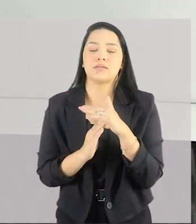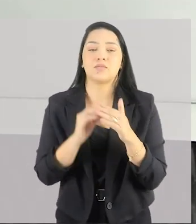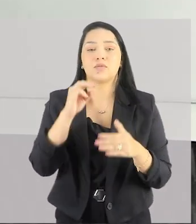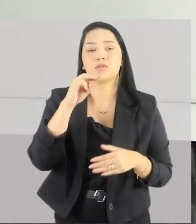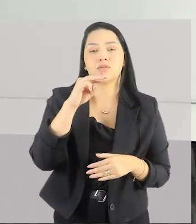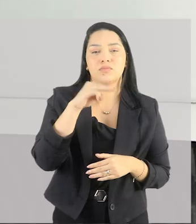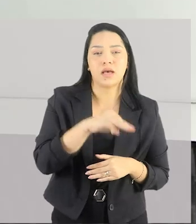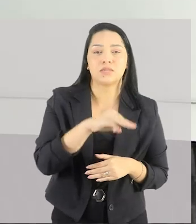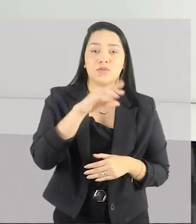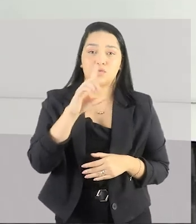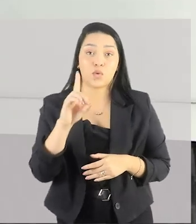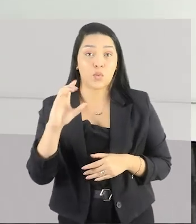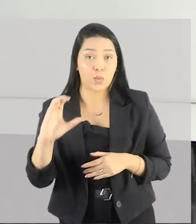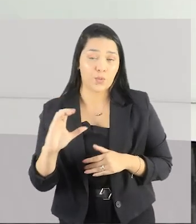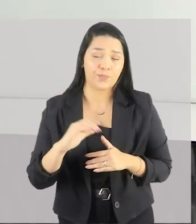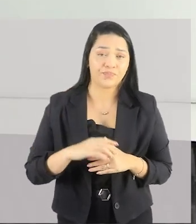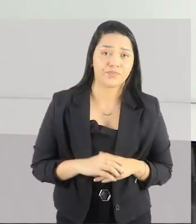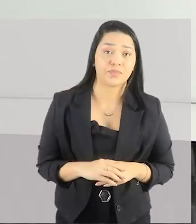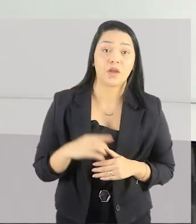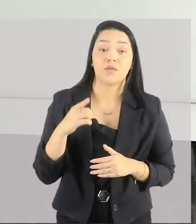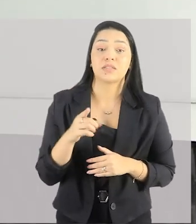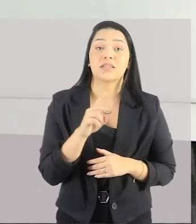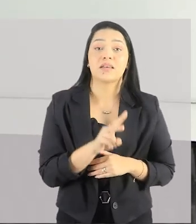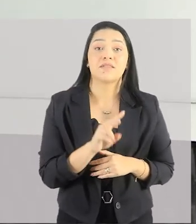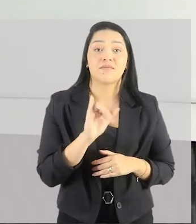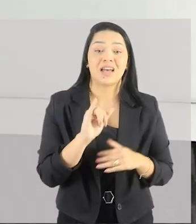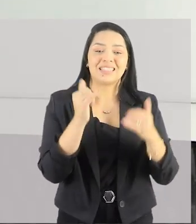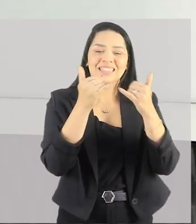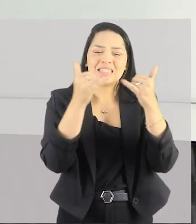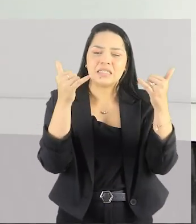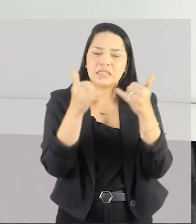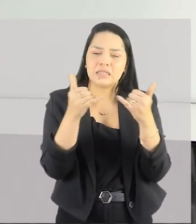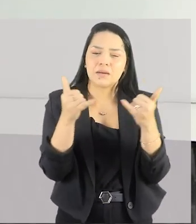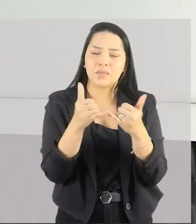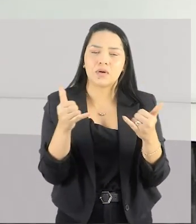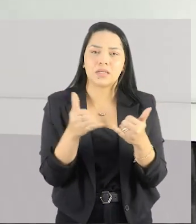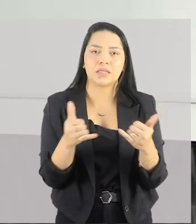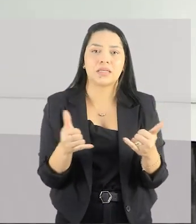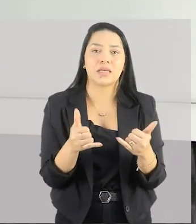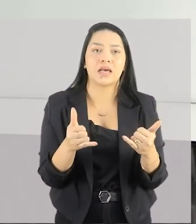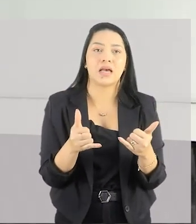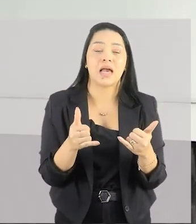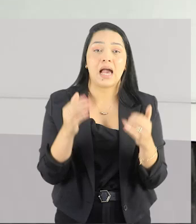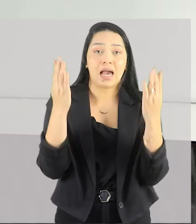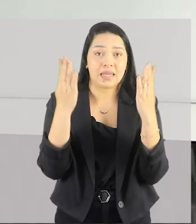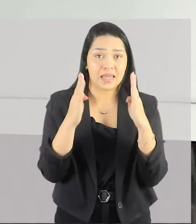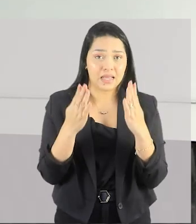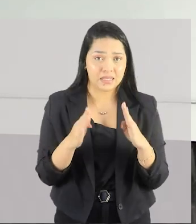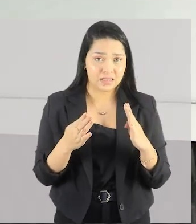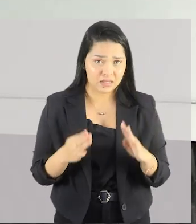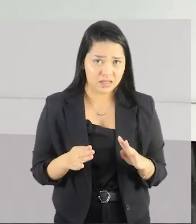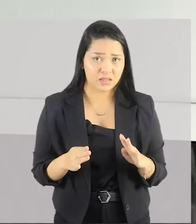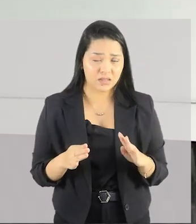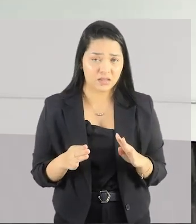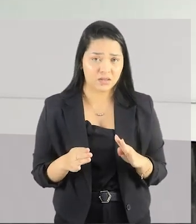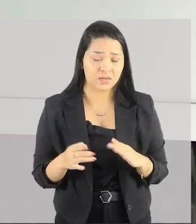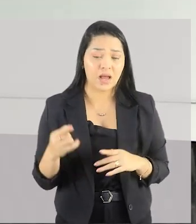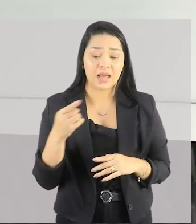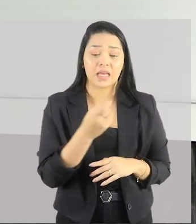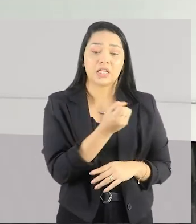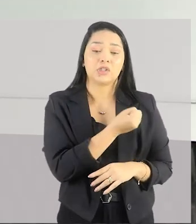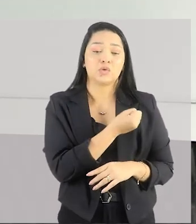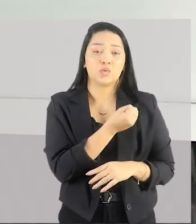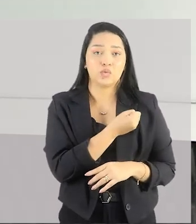comum? Primeiro, você vai de linha por linha, analisando aquele fator, né, aquele